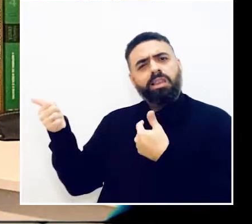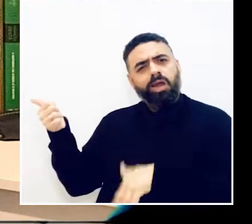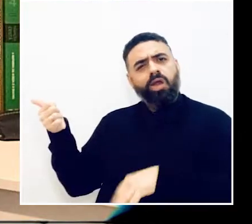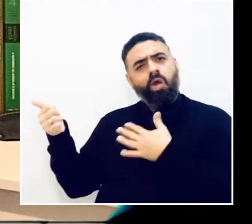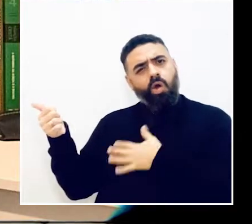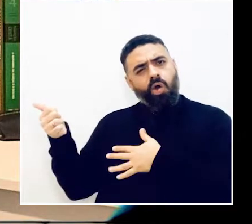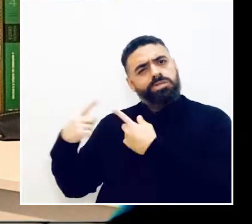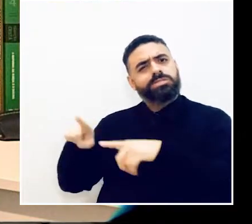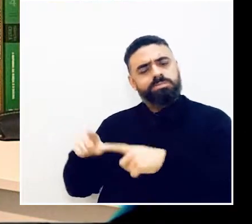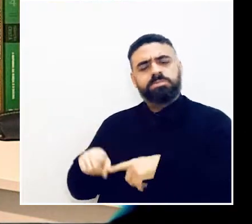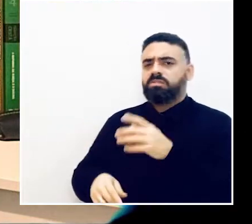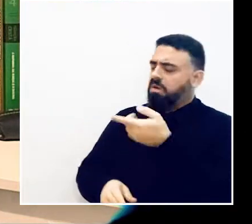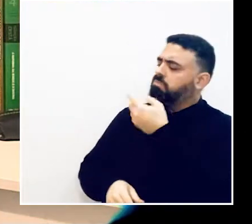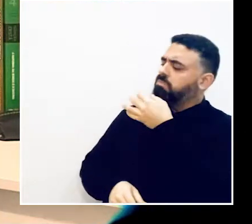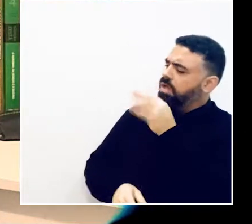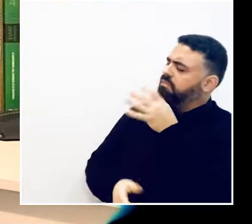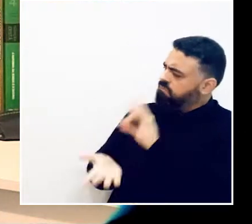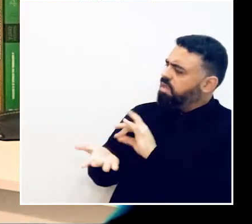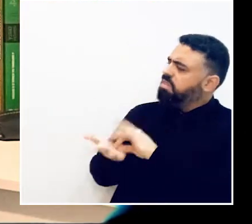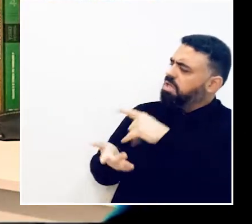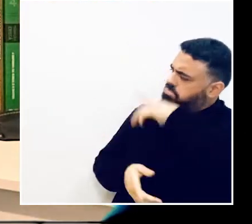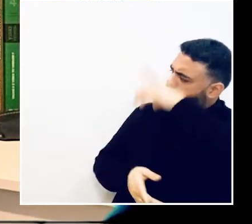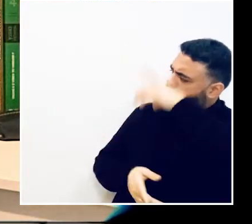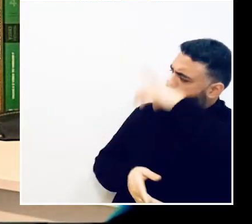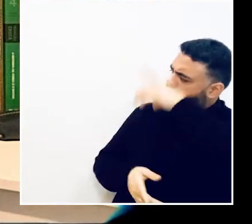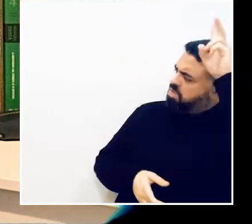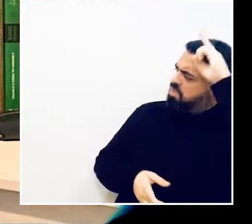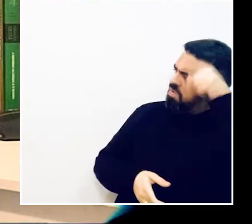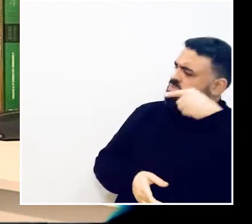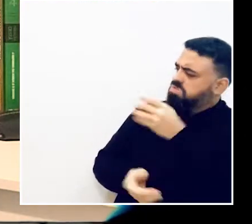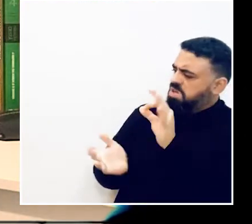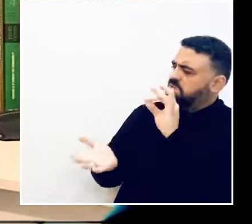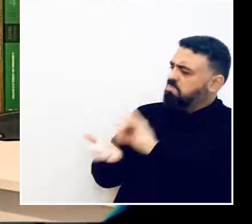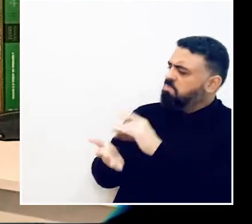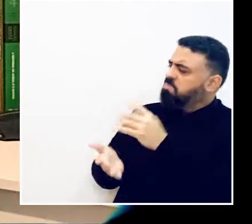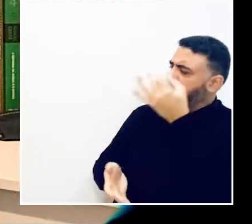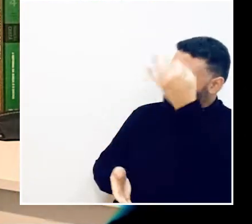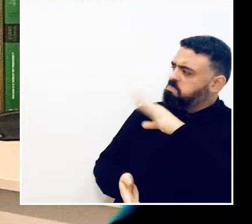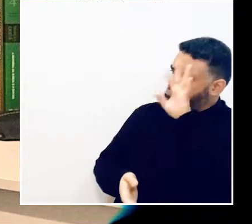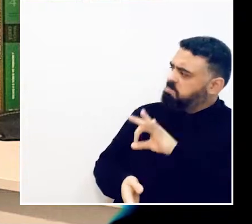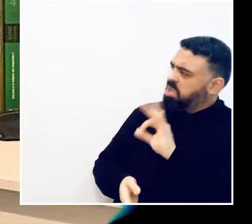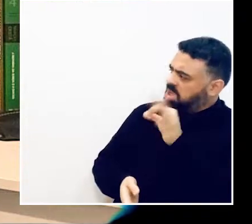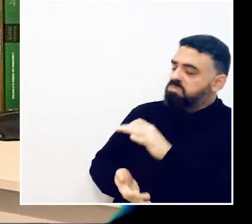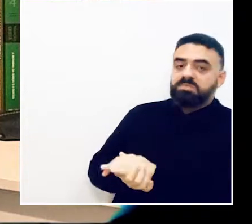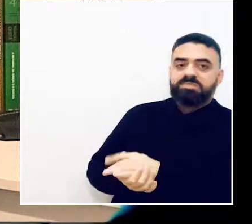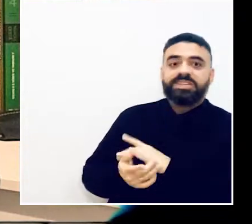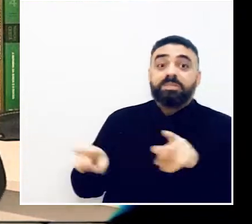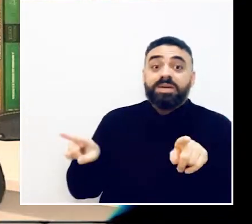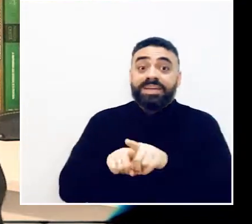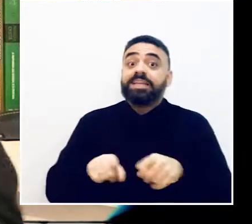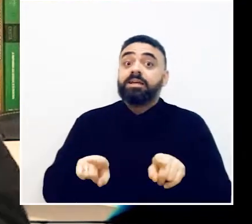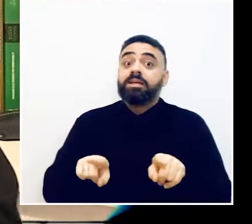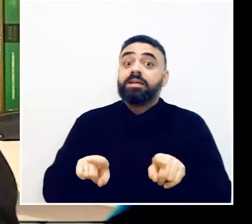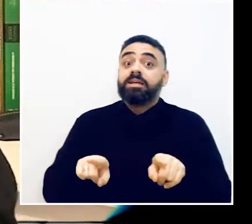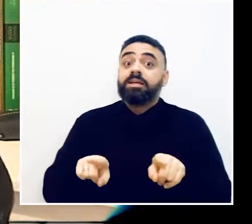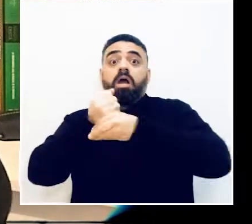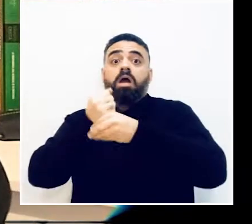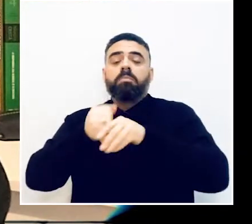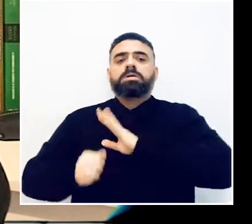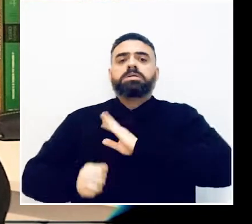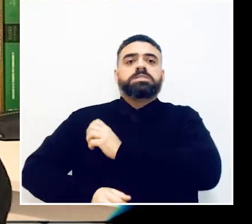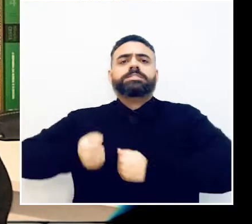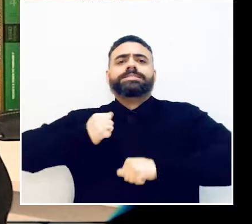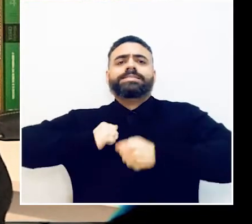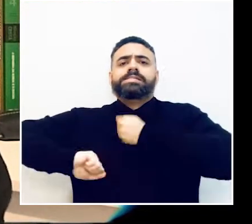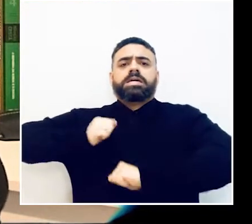vocação que você deve seguir, algo que você vai fazer como vocacionado mesmo, e também o próprio anseio no